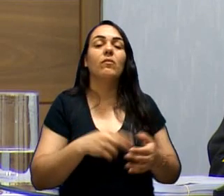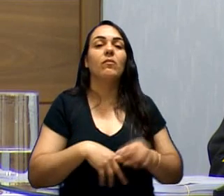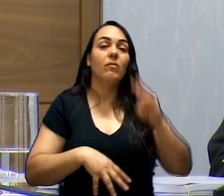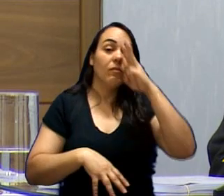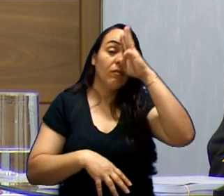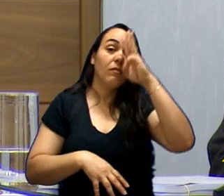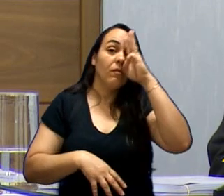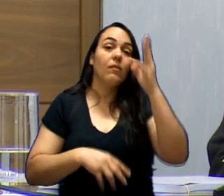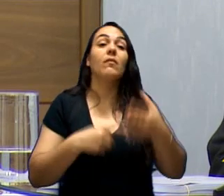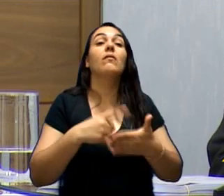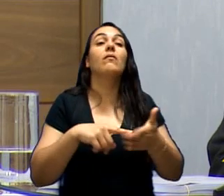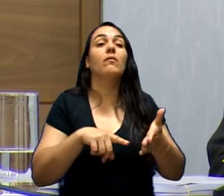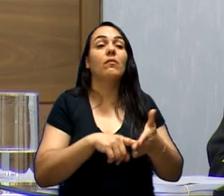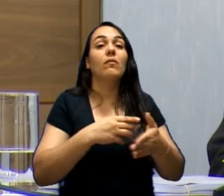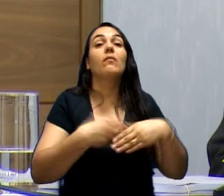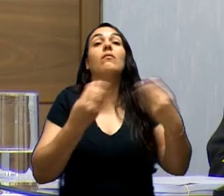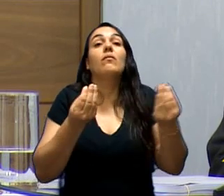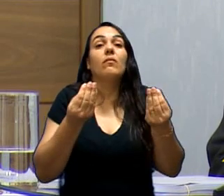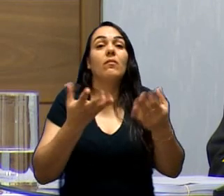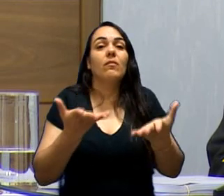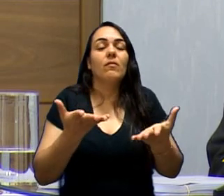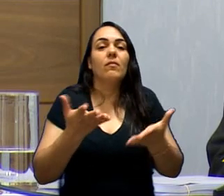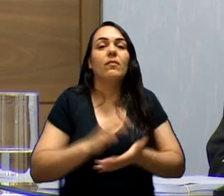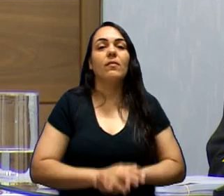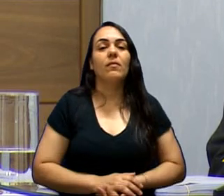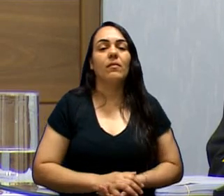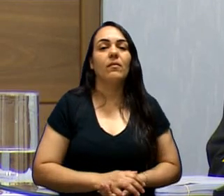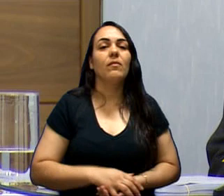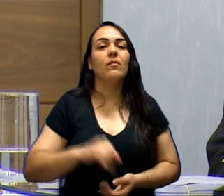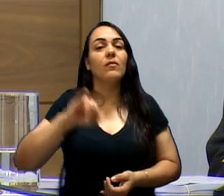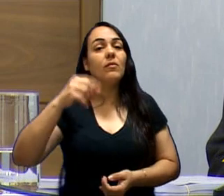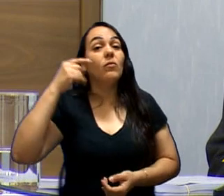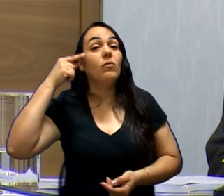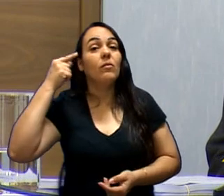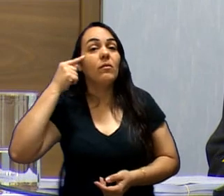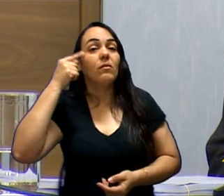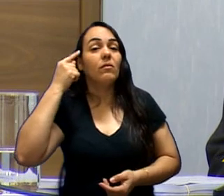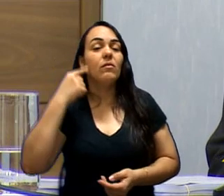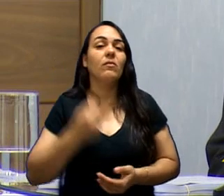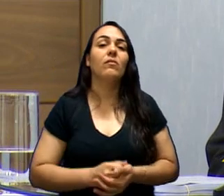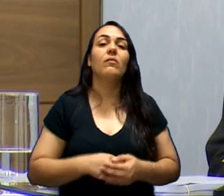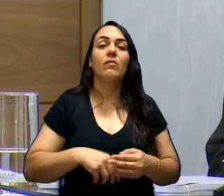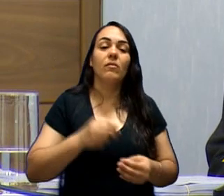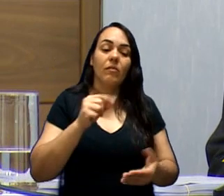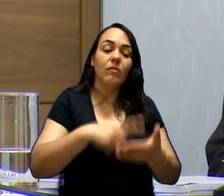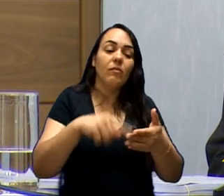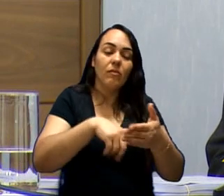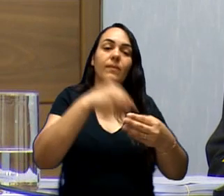Diogo? Não. João Donizete?